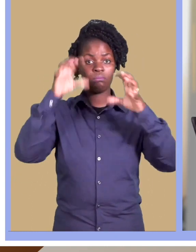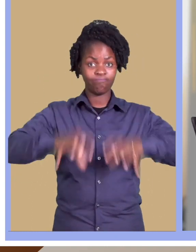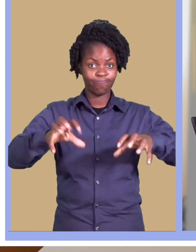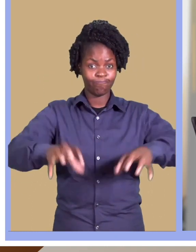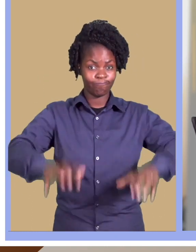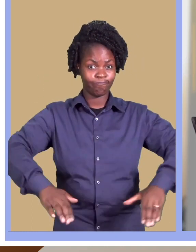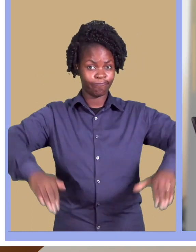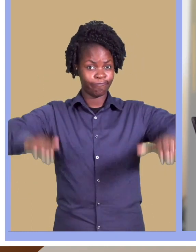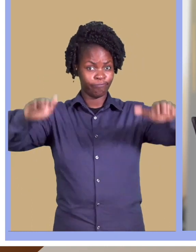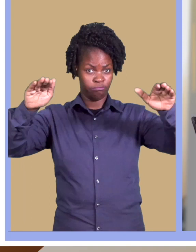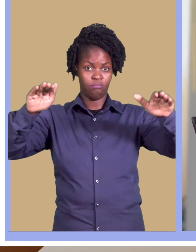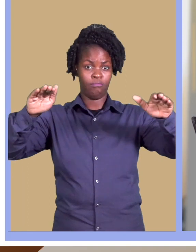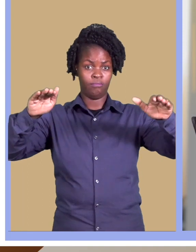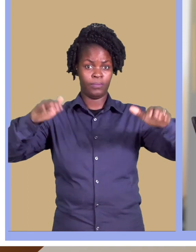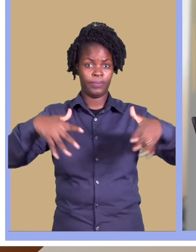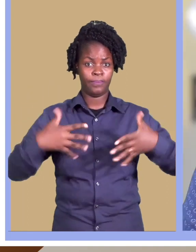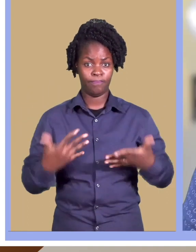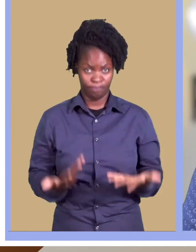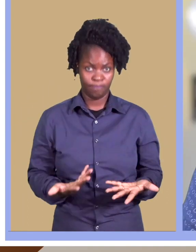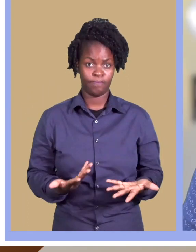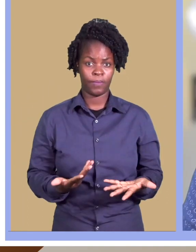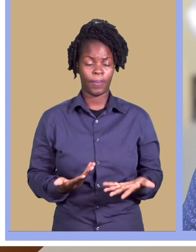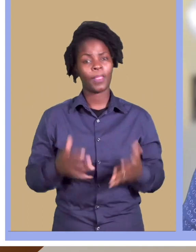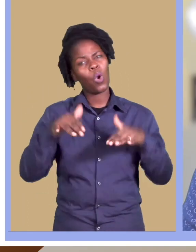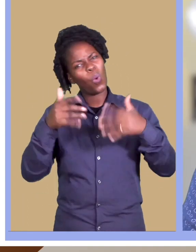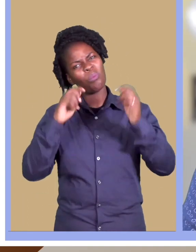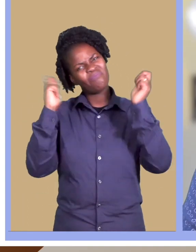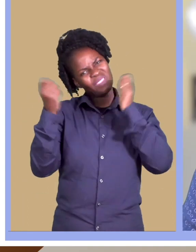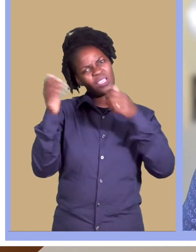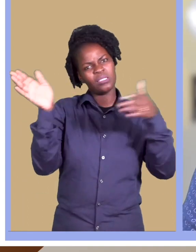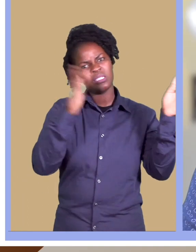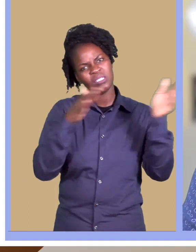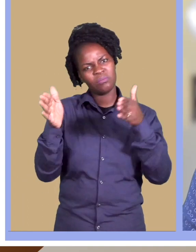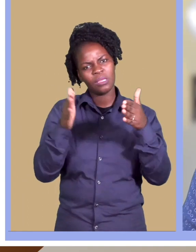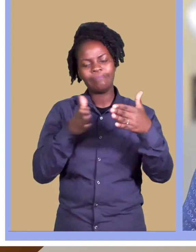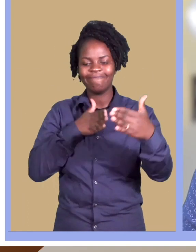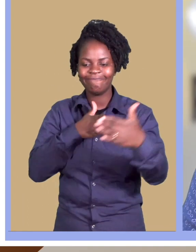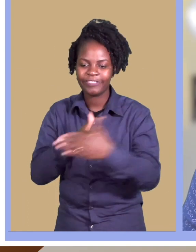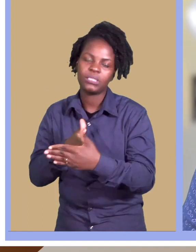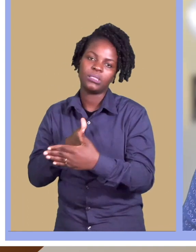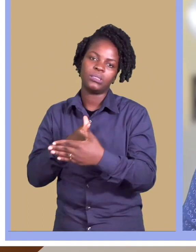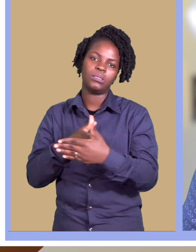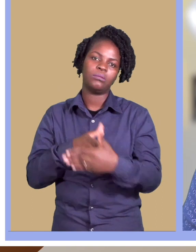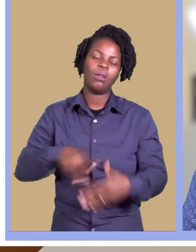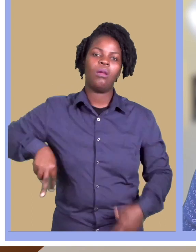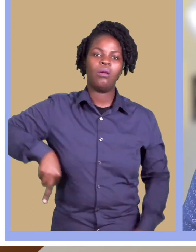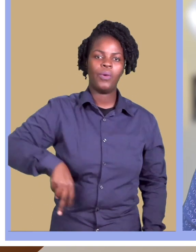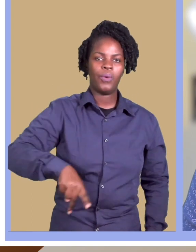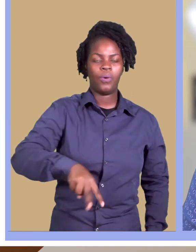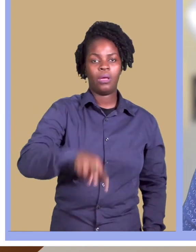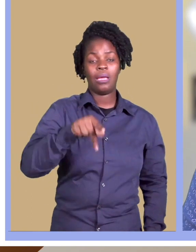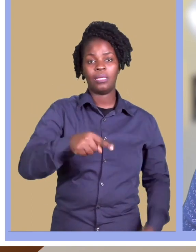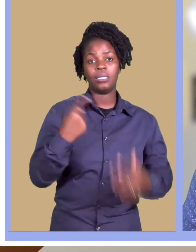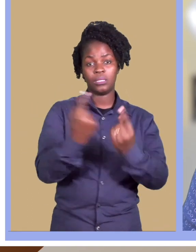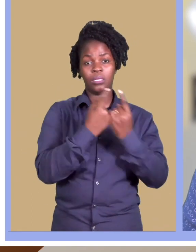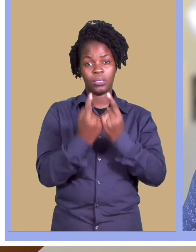exemplo, o próprio fenômeno natural limita a sua própria mobilidade. Eu acho que isto não é só uma questão para